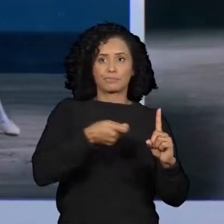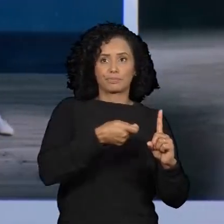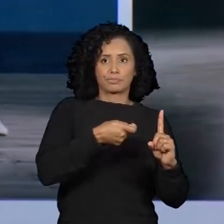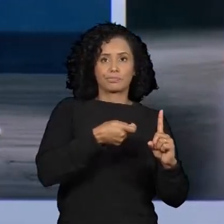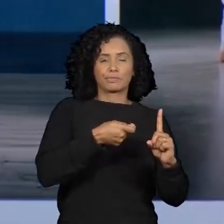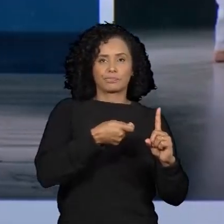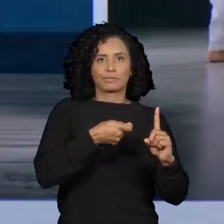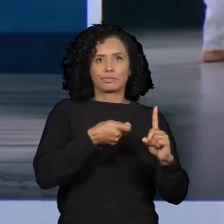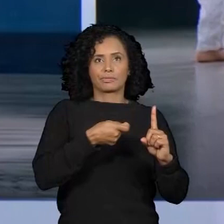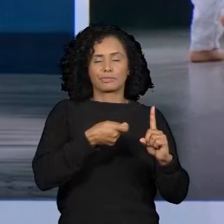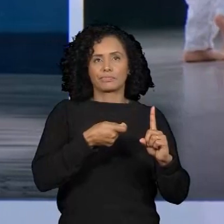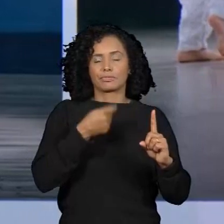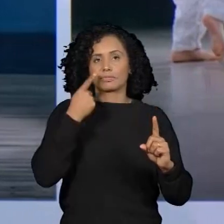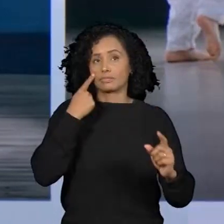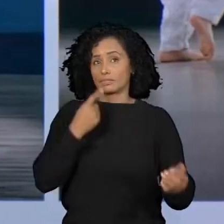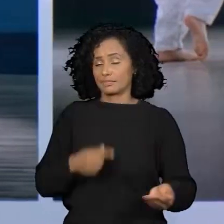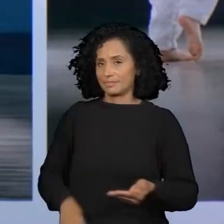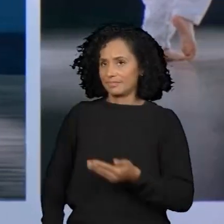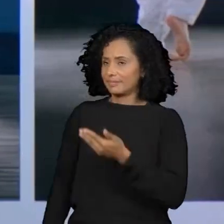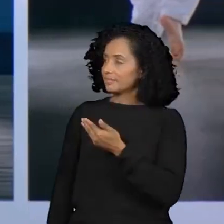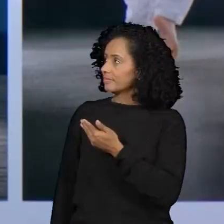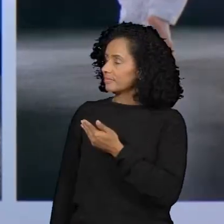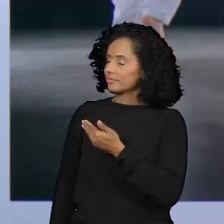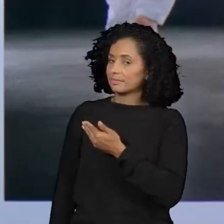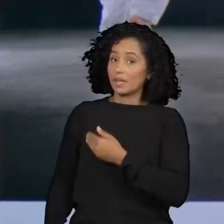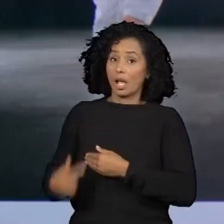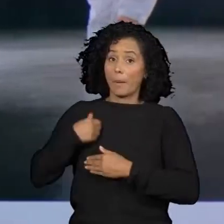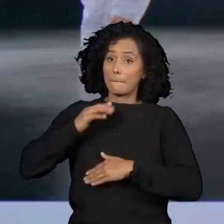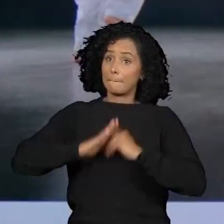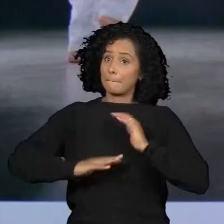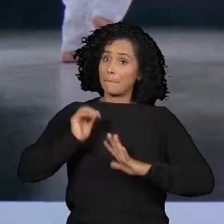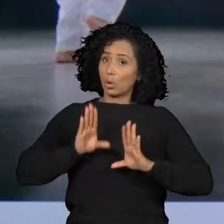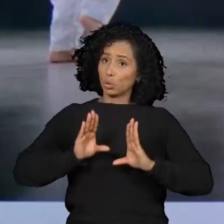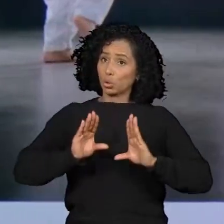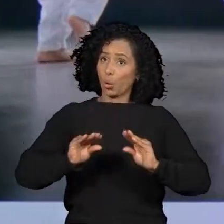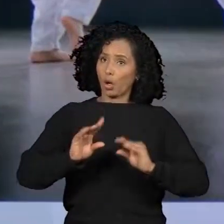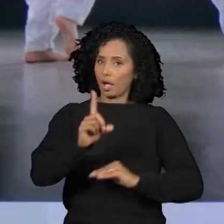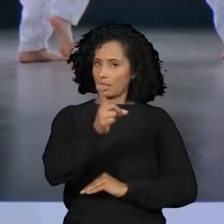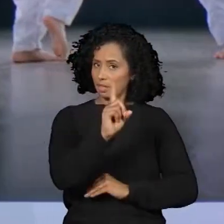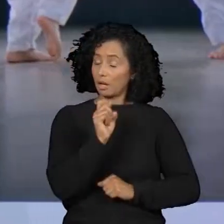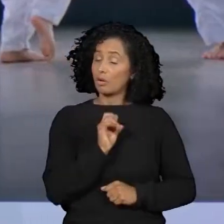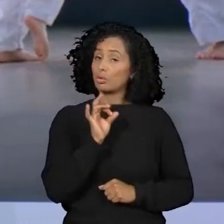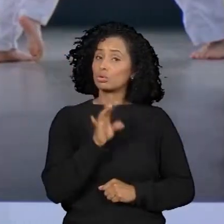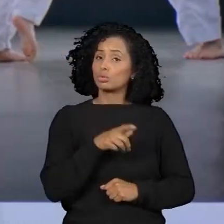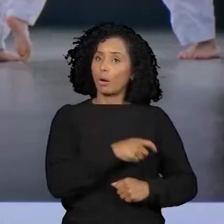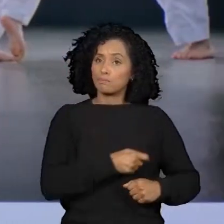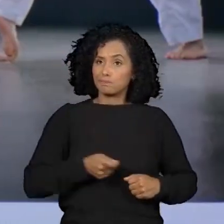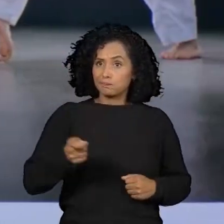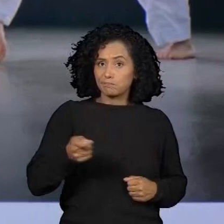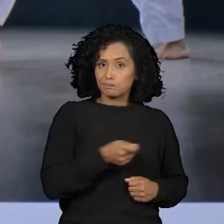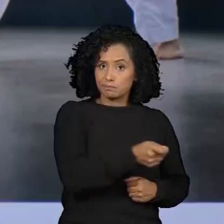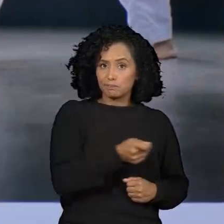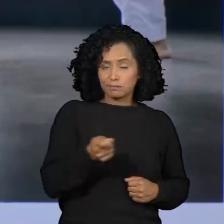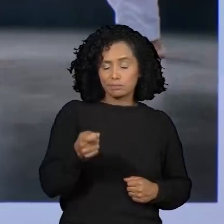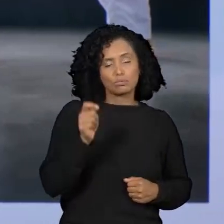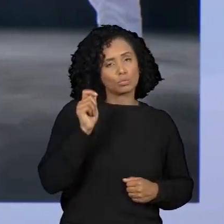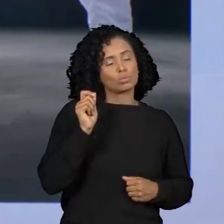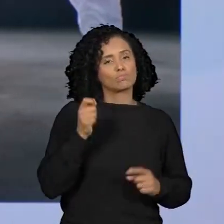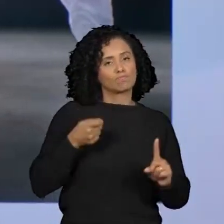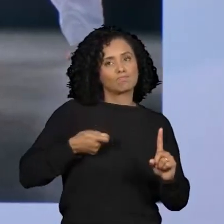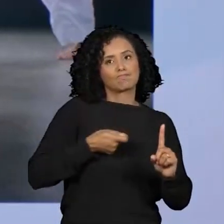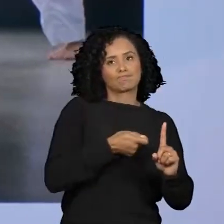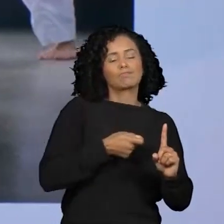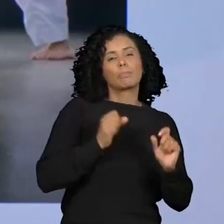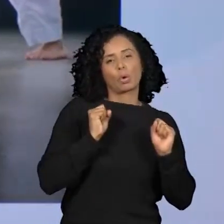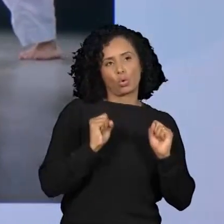florete. Né? Eu não posso encostar no adversário, eu utilizo essa arma da luta para isso. E